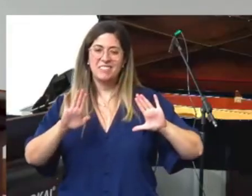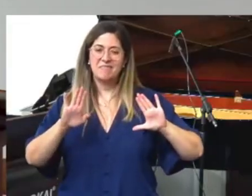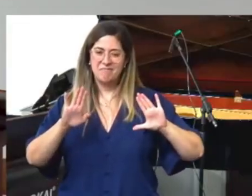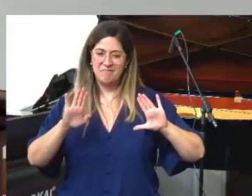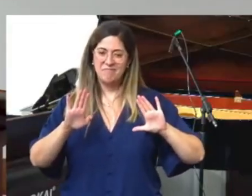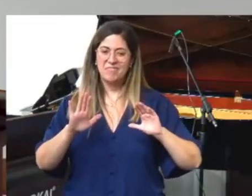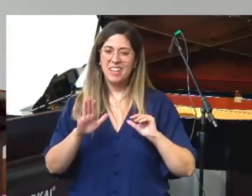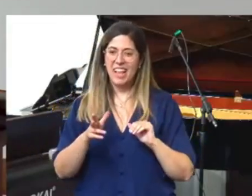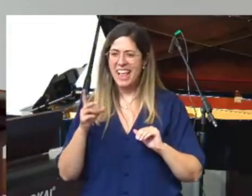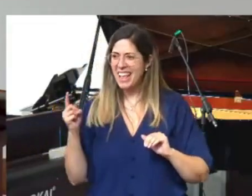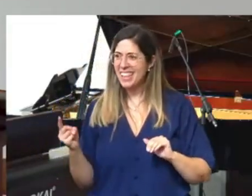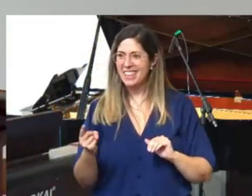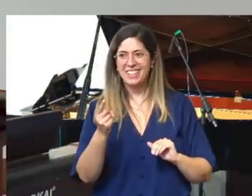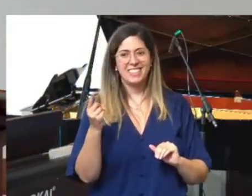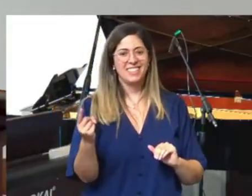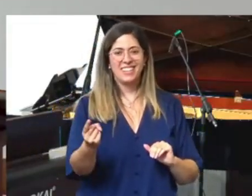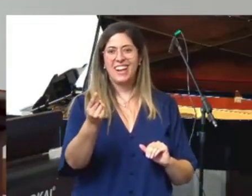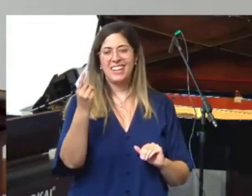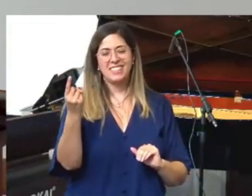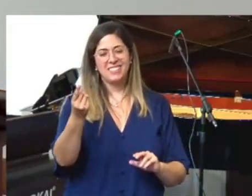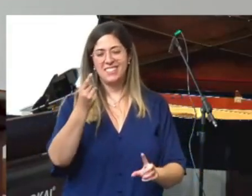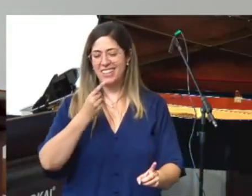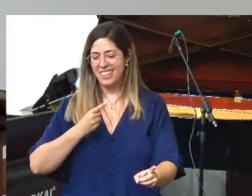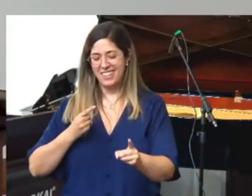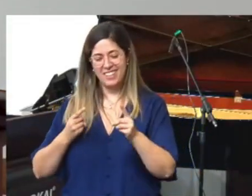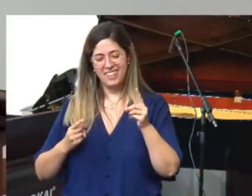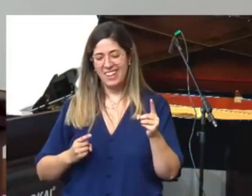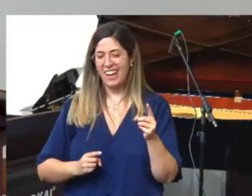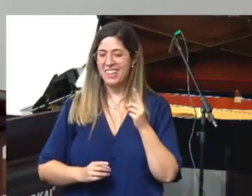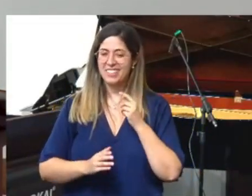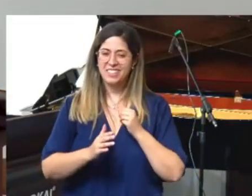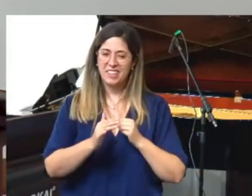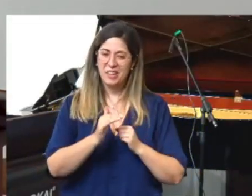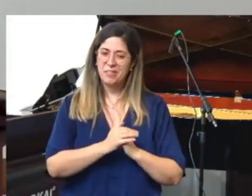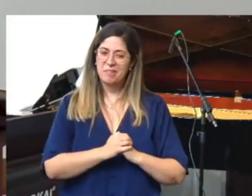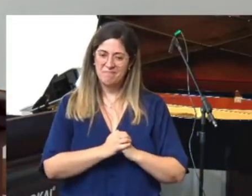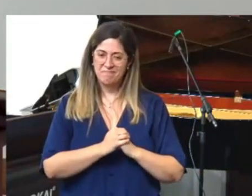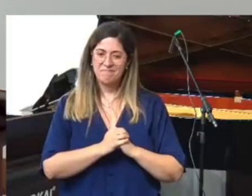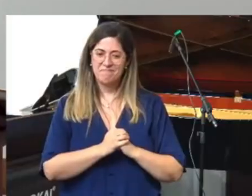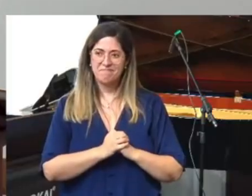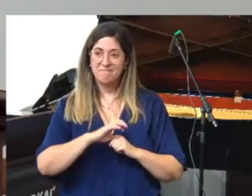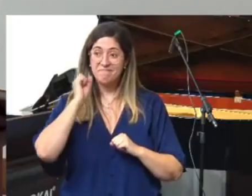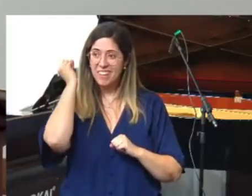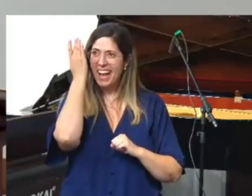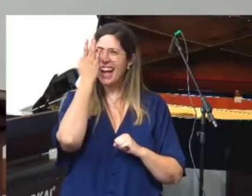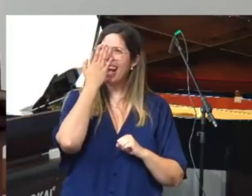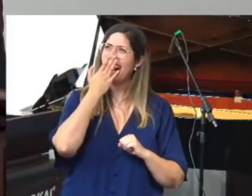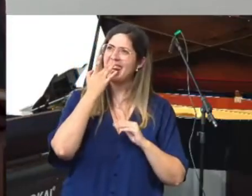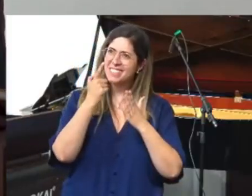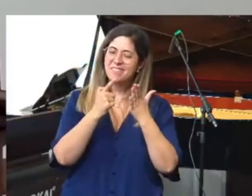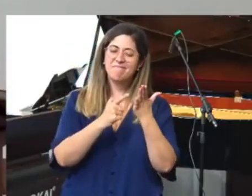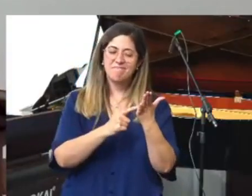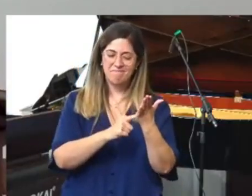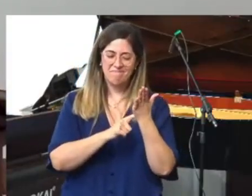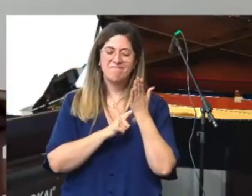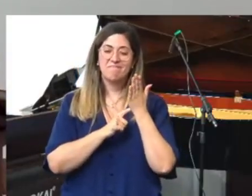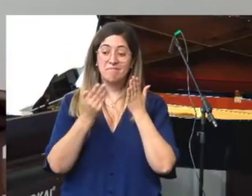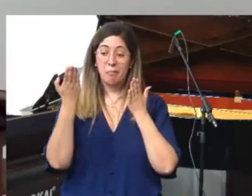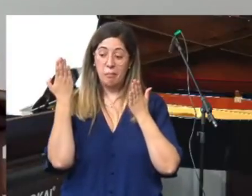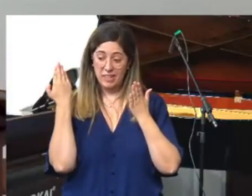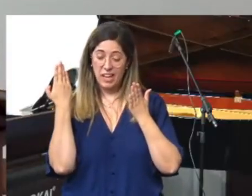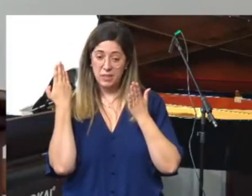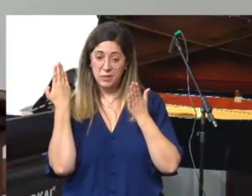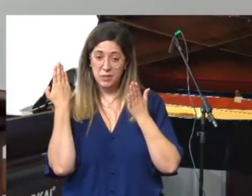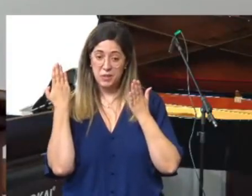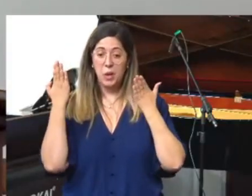por toda a eternidade, por toda a eternidade. Esta é a graça manifesta no